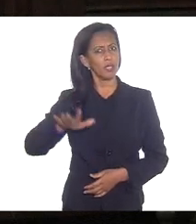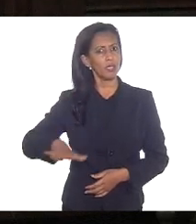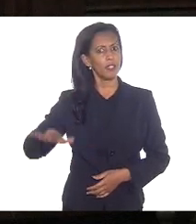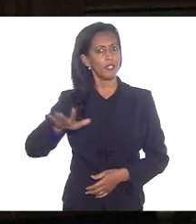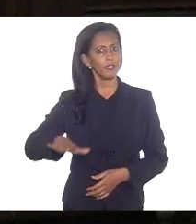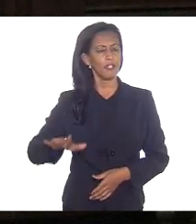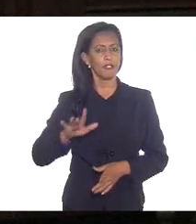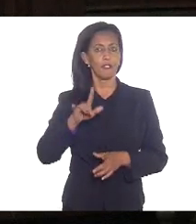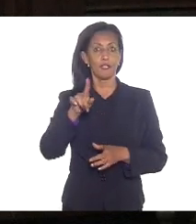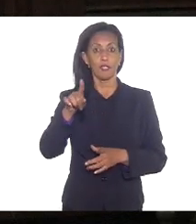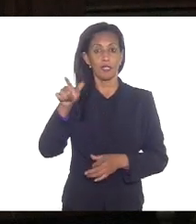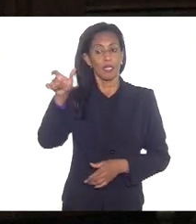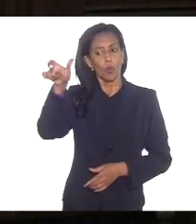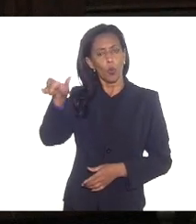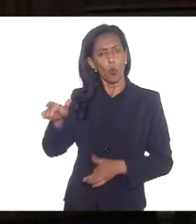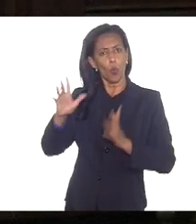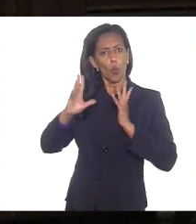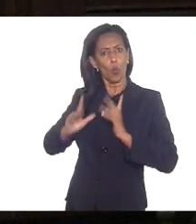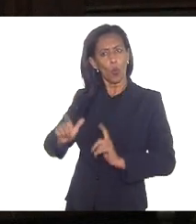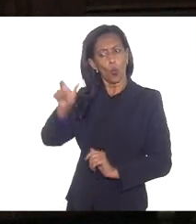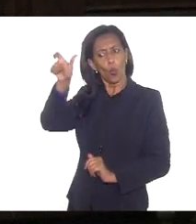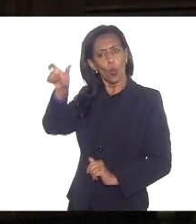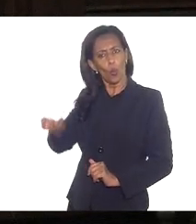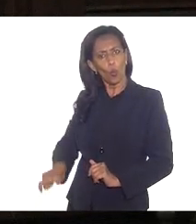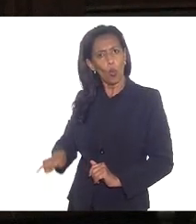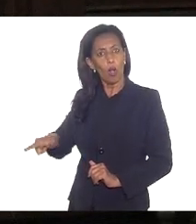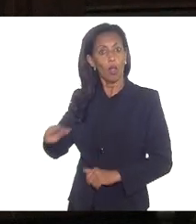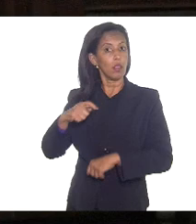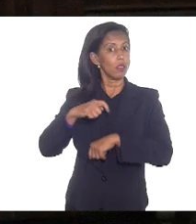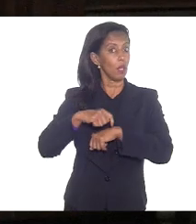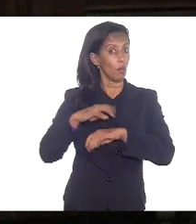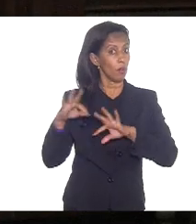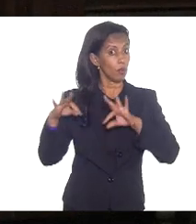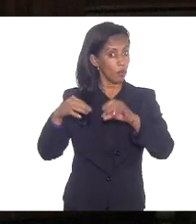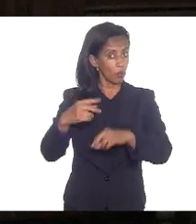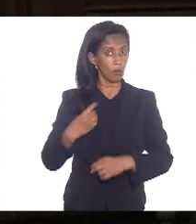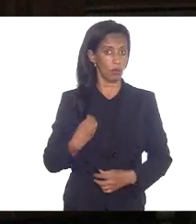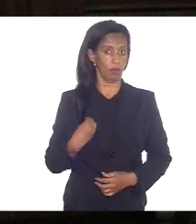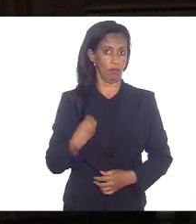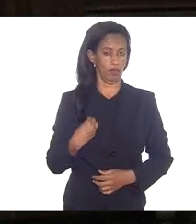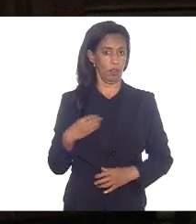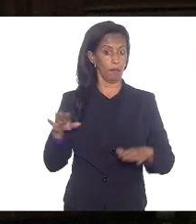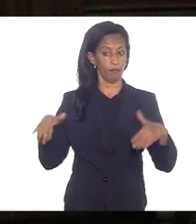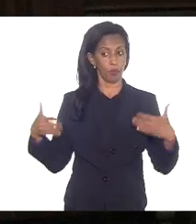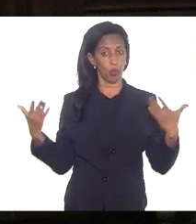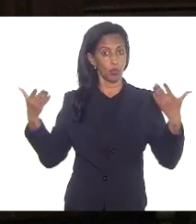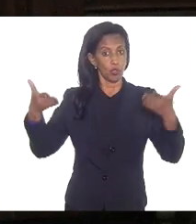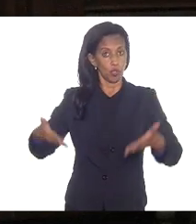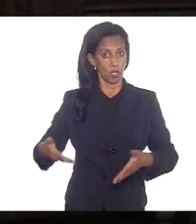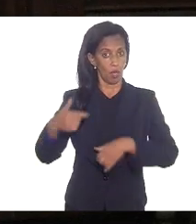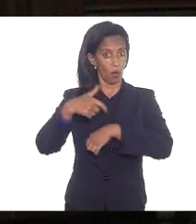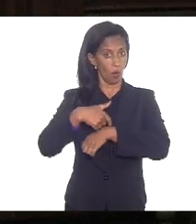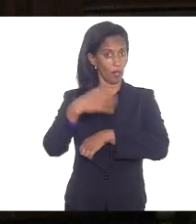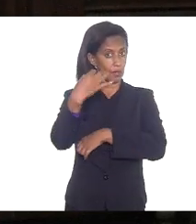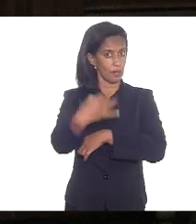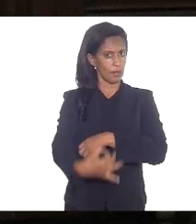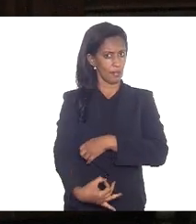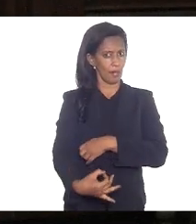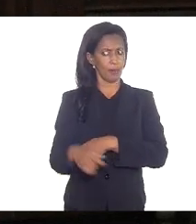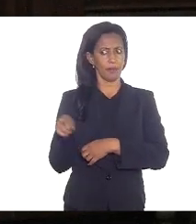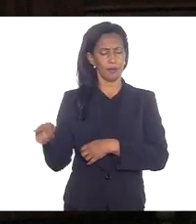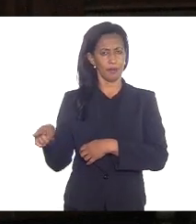as suas inocências. Há momento para tudo na vida, e quando chegarem o momento certo